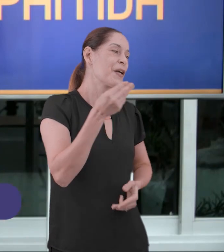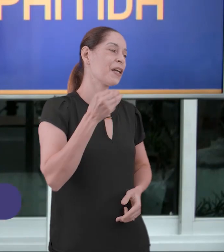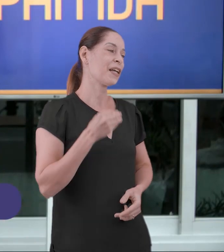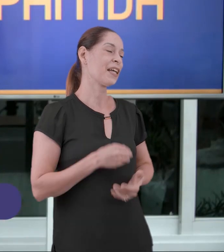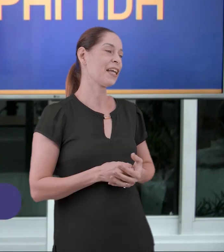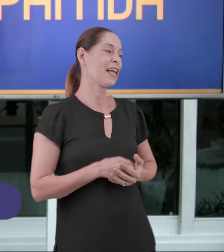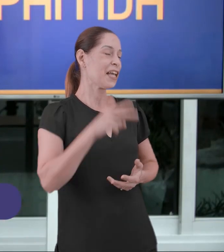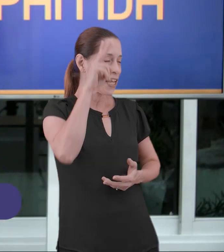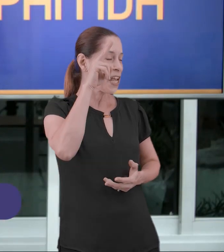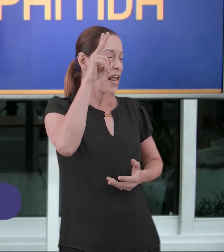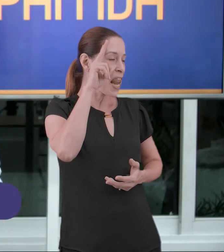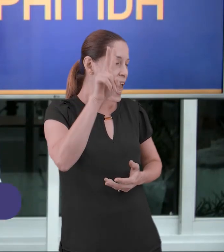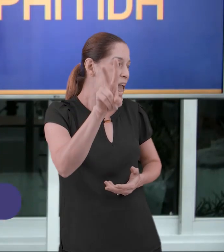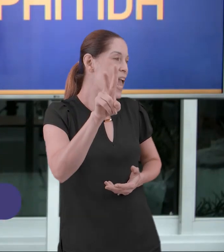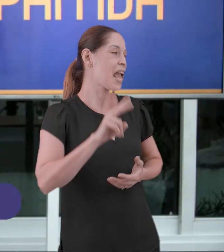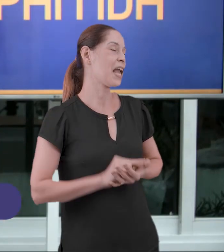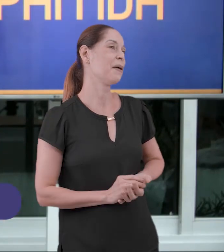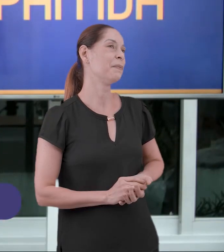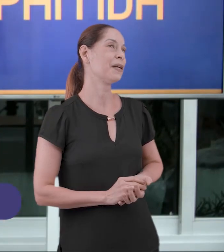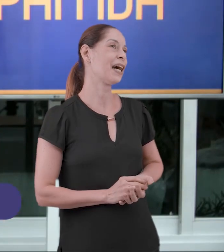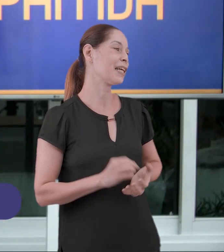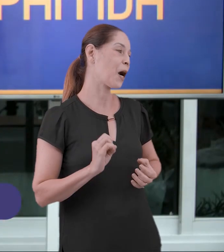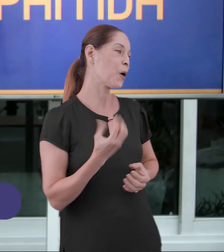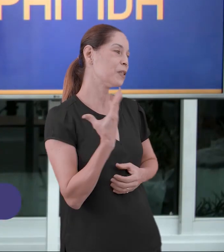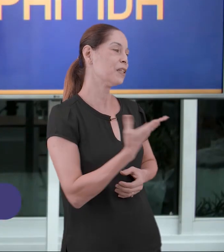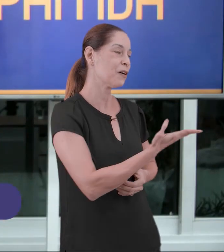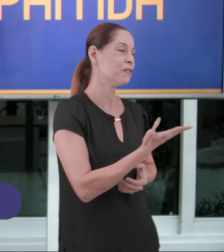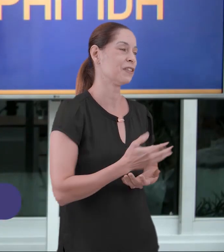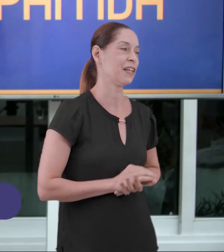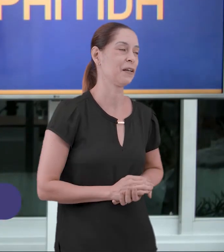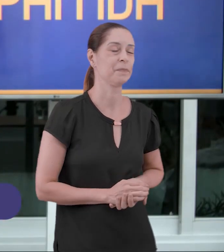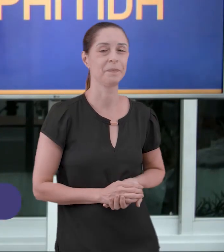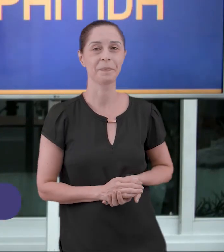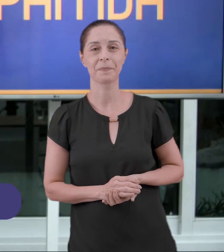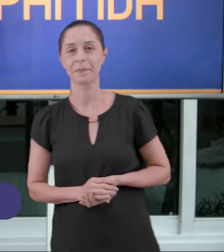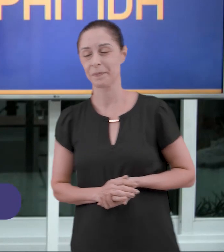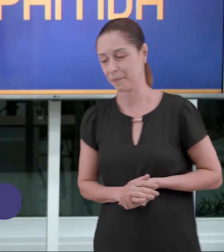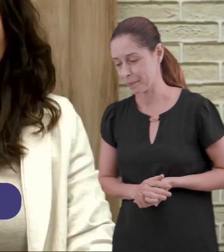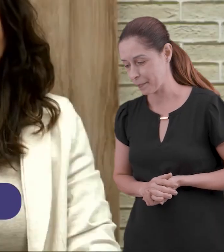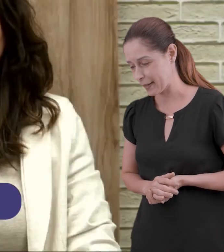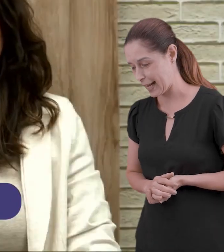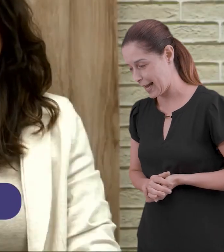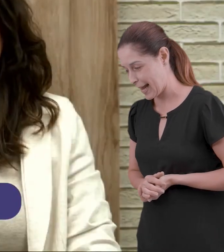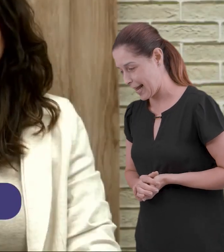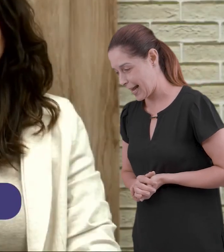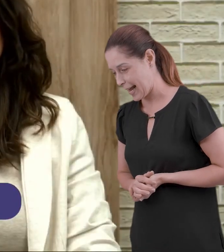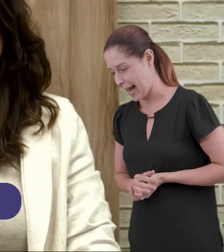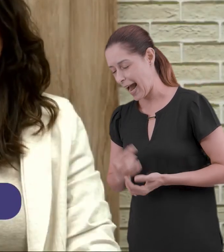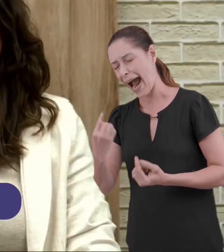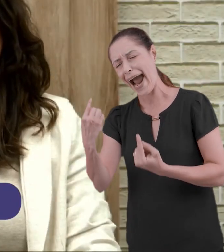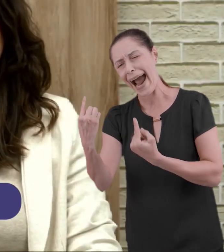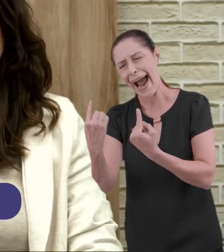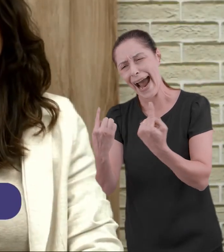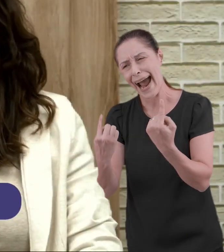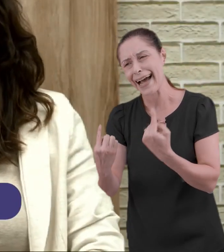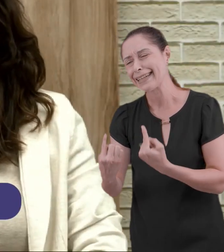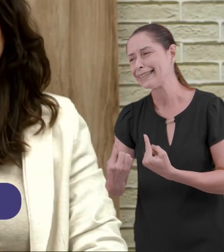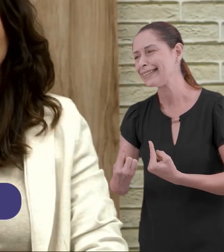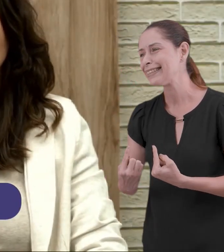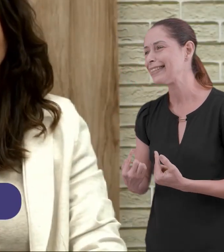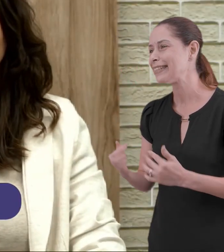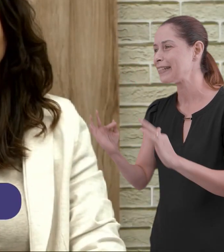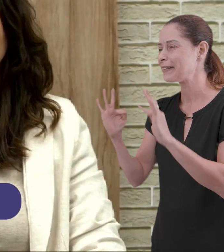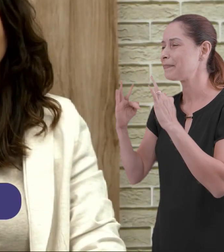vida, Eliana, sobre essa caminhada toda de trabalho com os autistas. A cada família